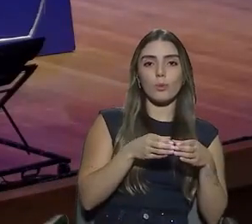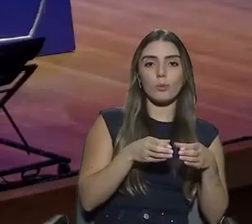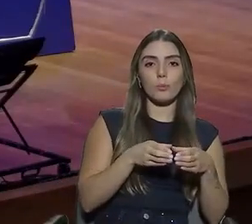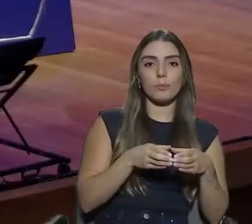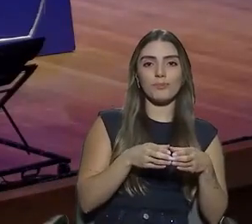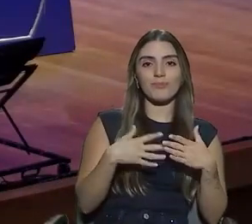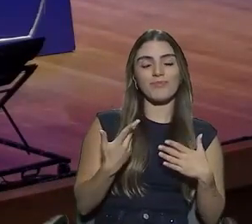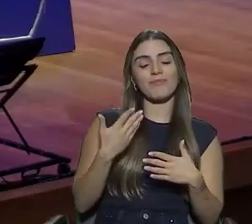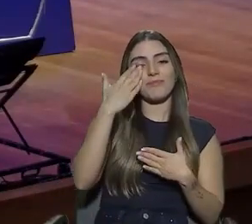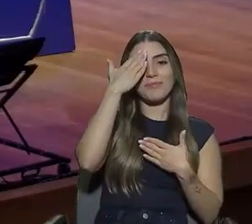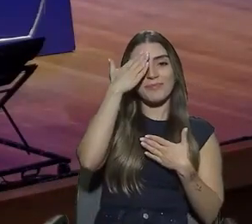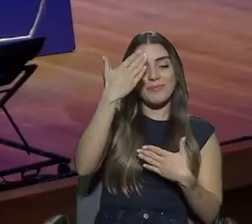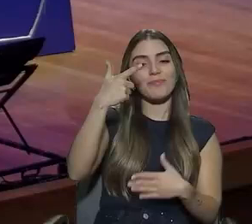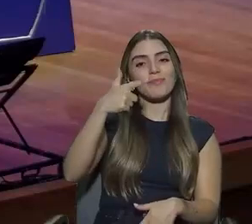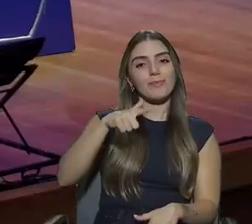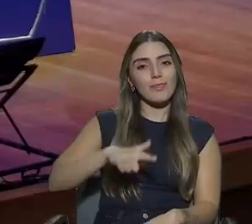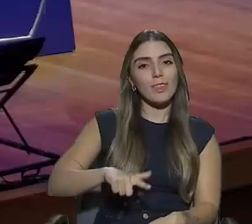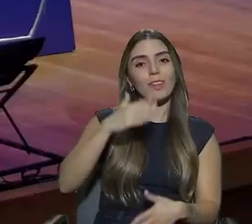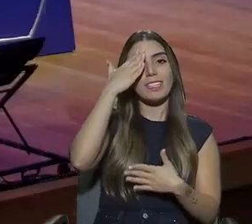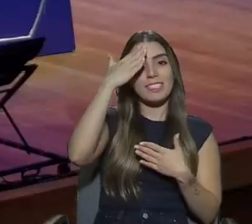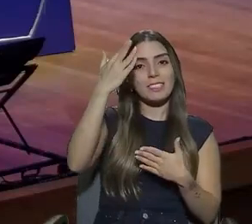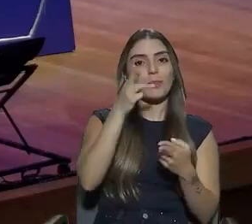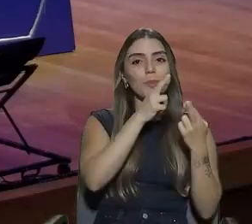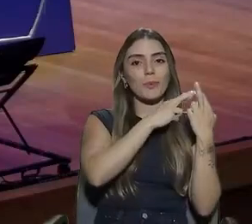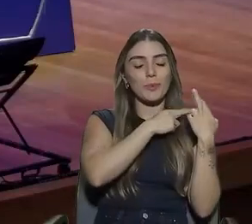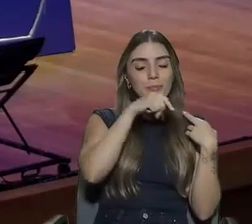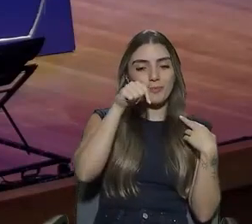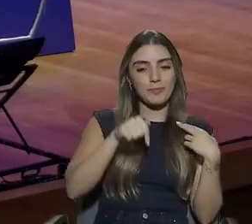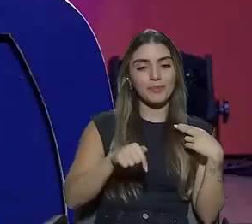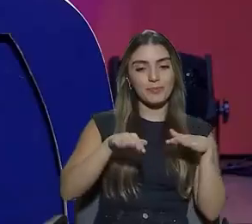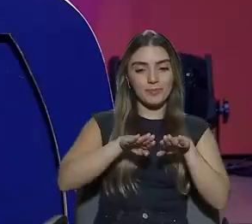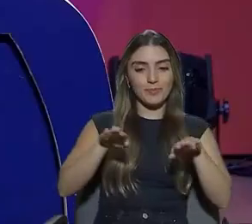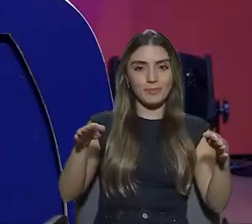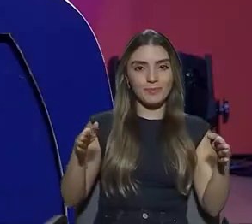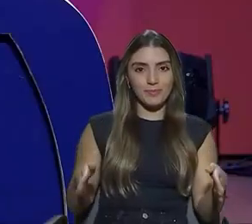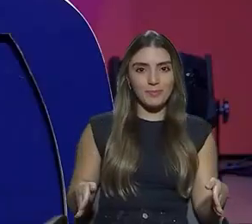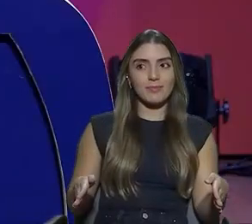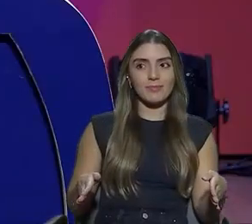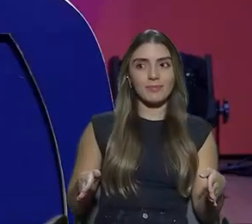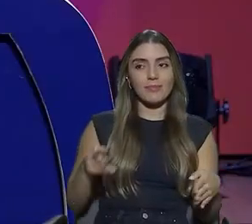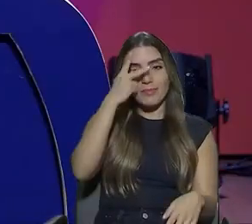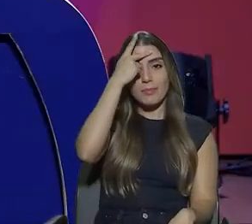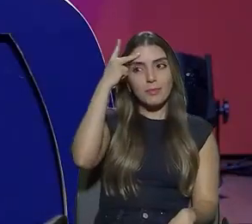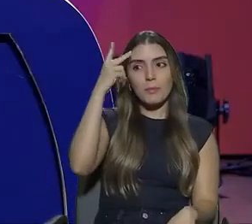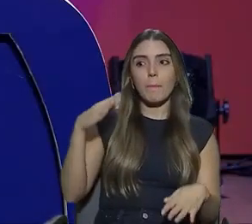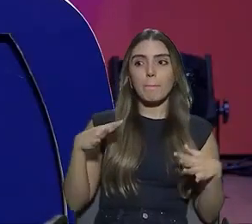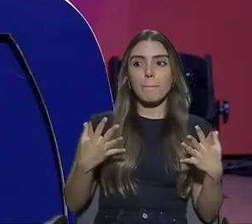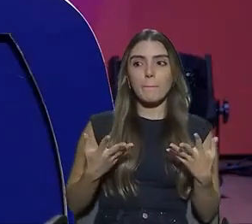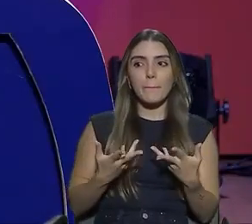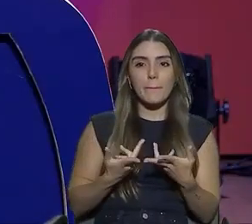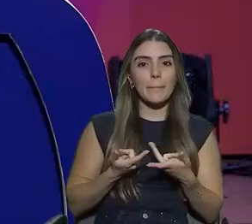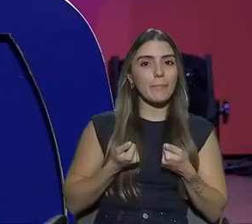agradecer a curadoria por essa mesa aqui. As pessoas maravilhosas, escritores maravilhosos. Olha que